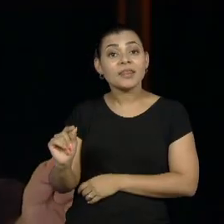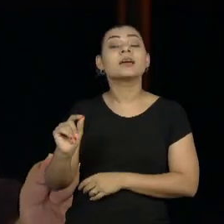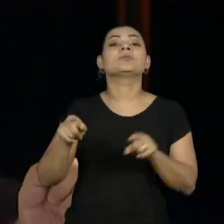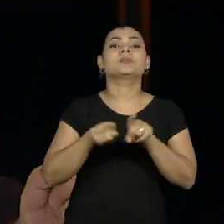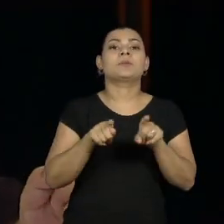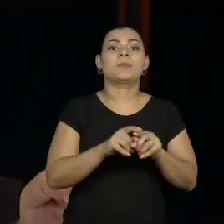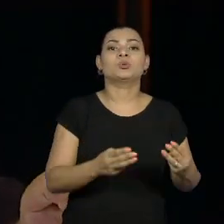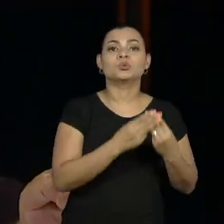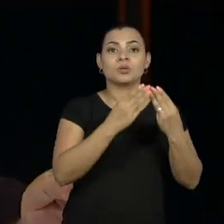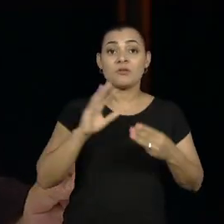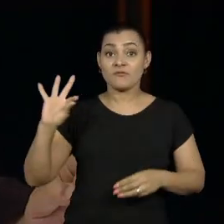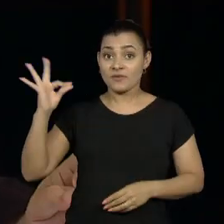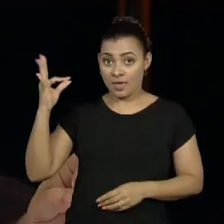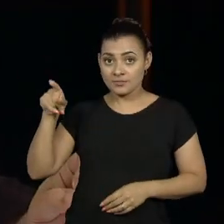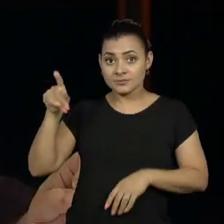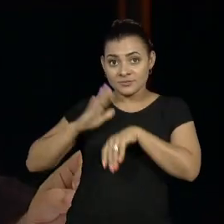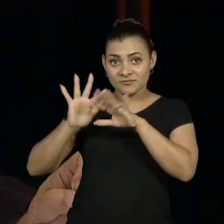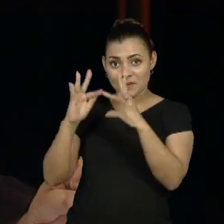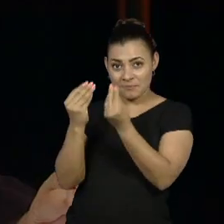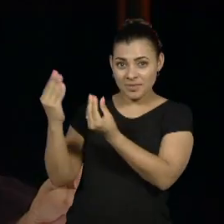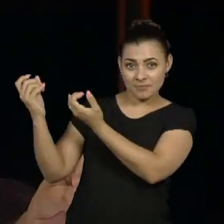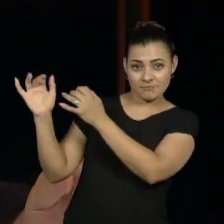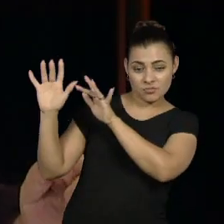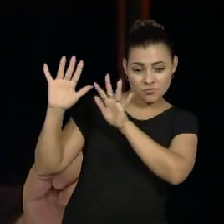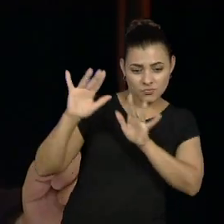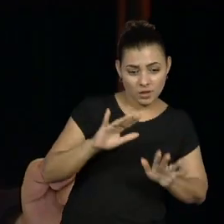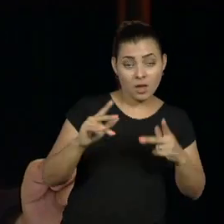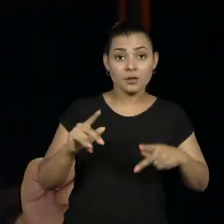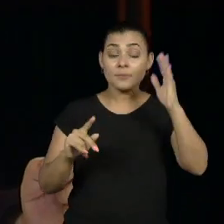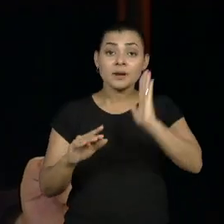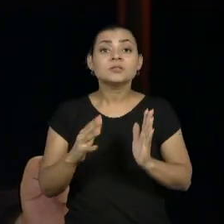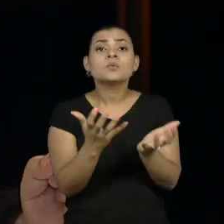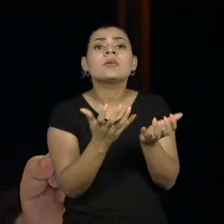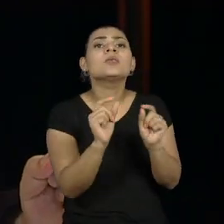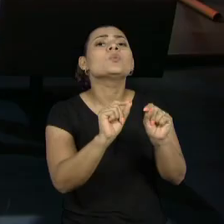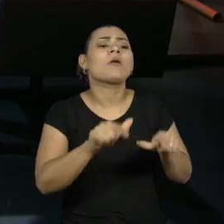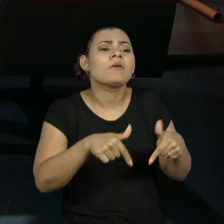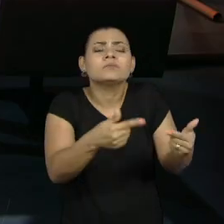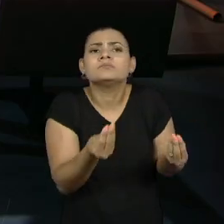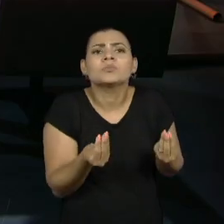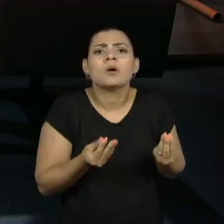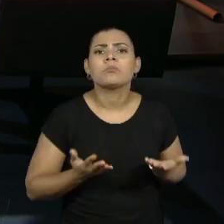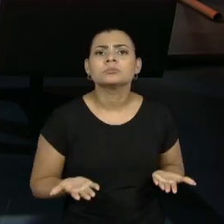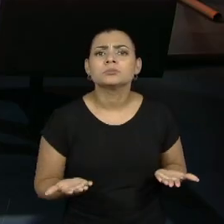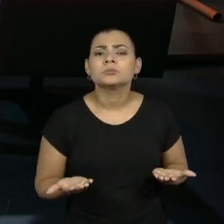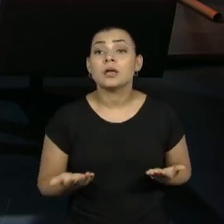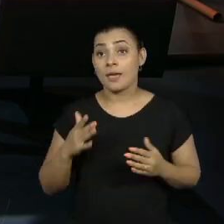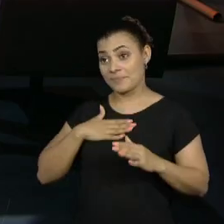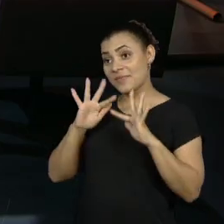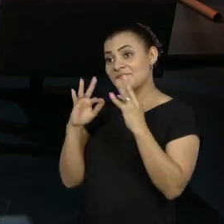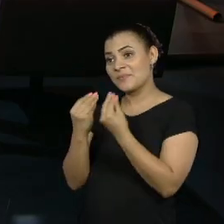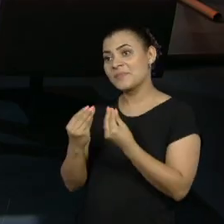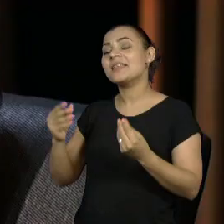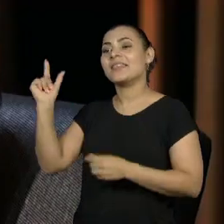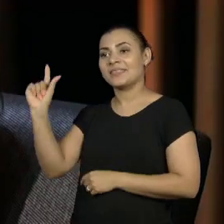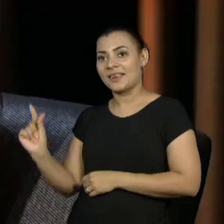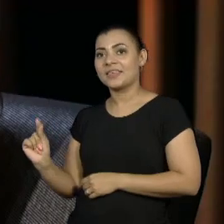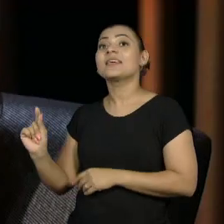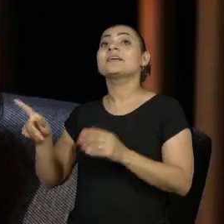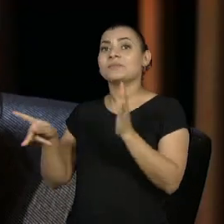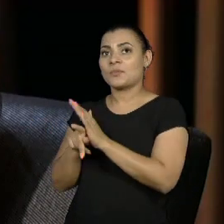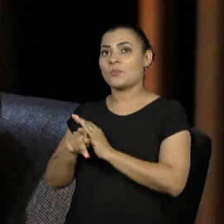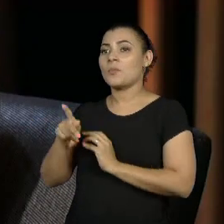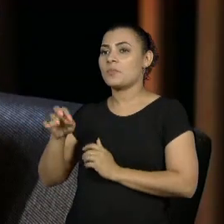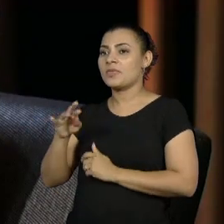e judeus franceses né da sua família e chegaram que eles queriam a minha família italiana veio de